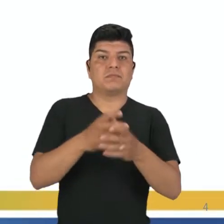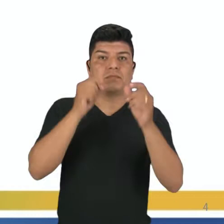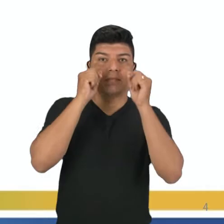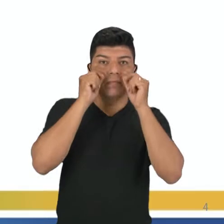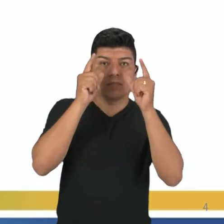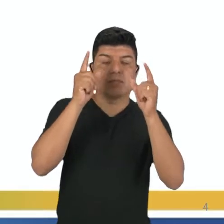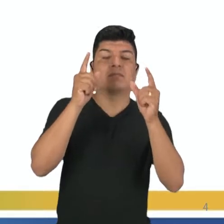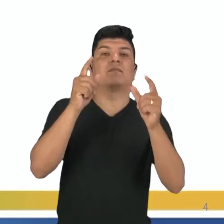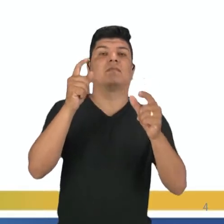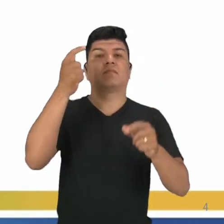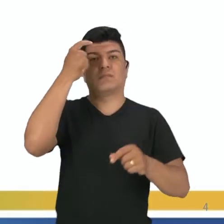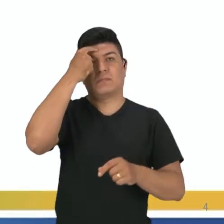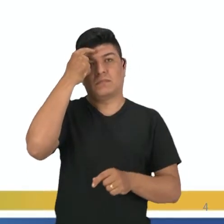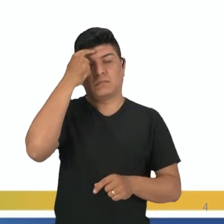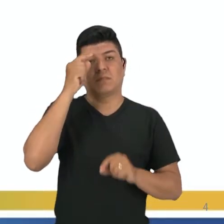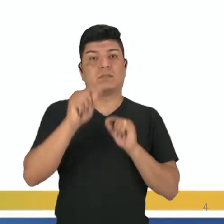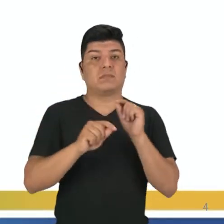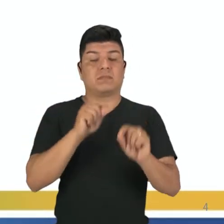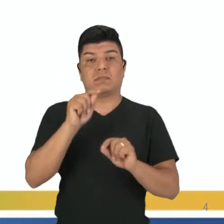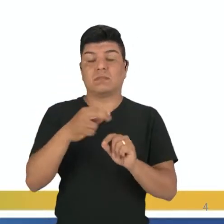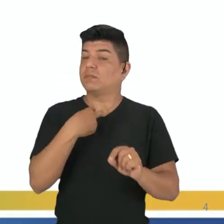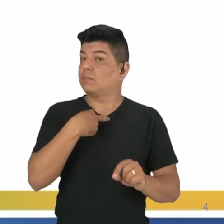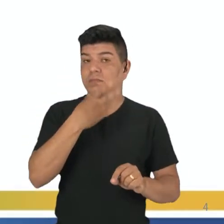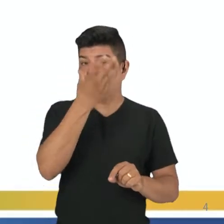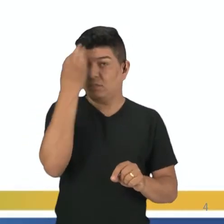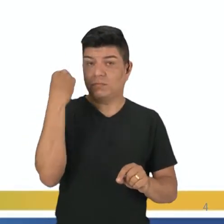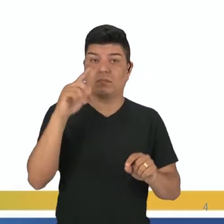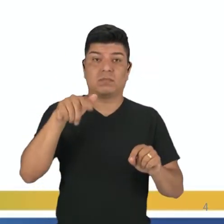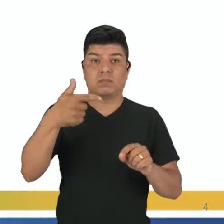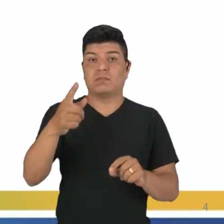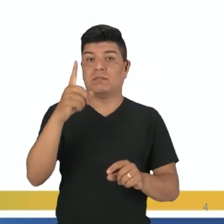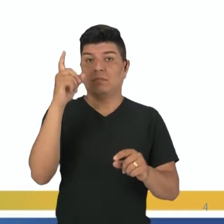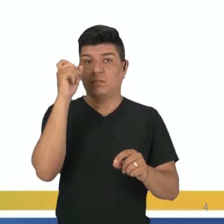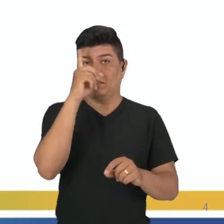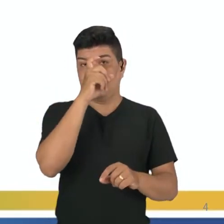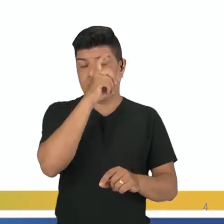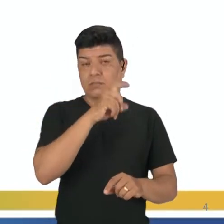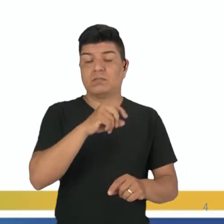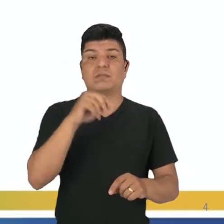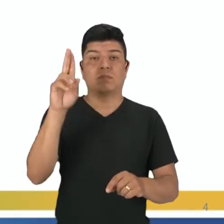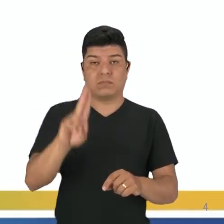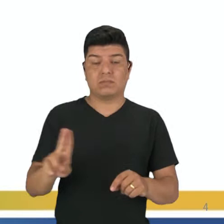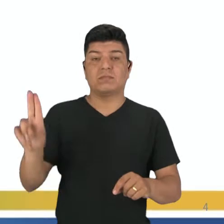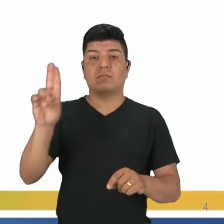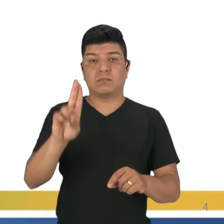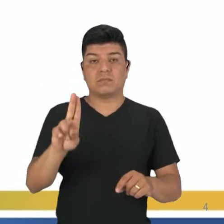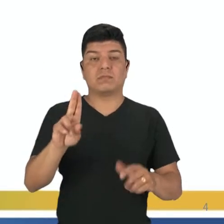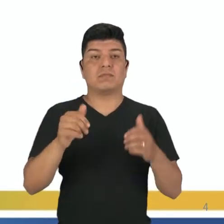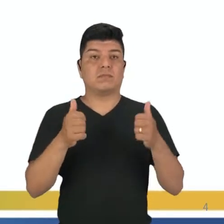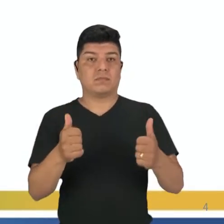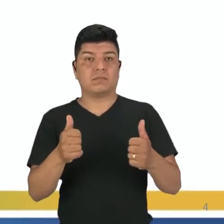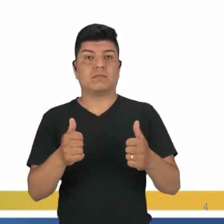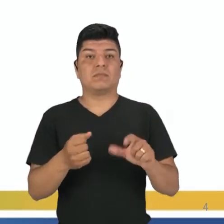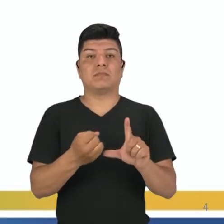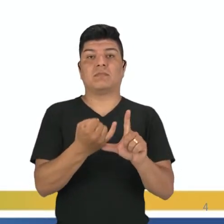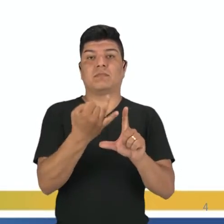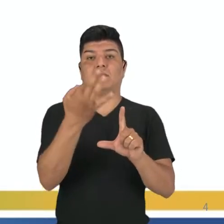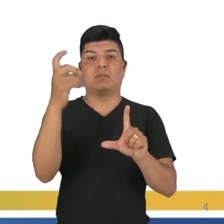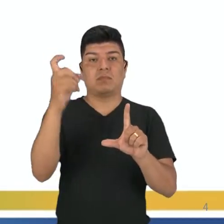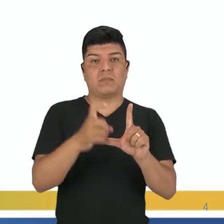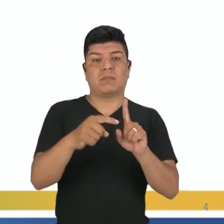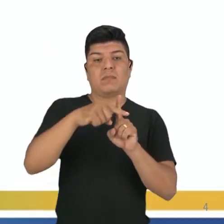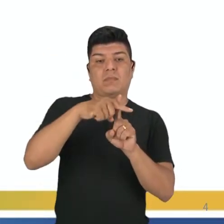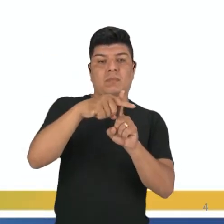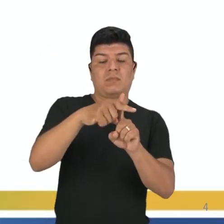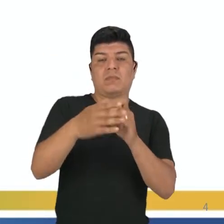bem na sua mente, para que você não tenha dificuldade em trabalhar com as funções logarítmicas. Então, o logaritmano deve ser